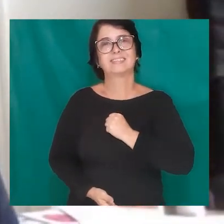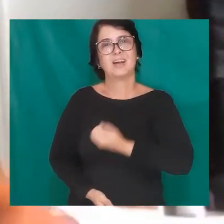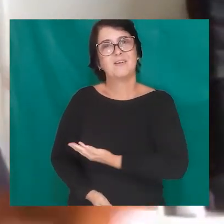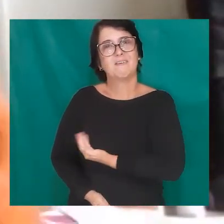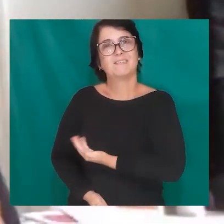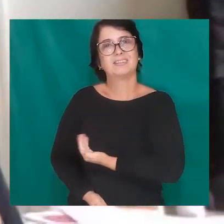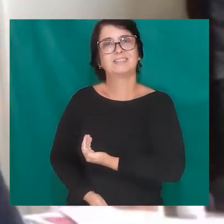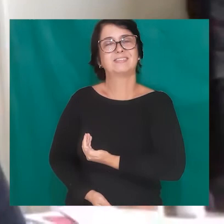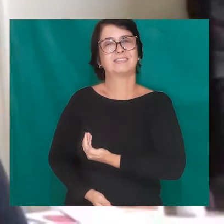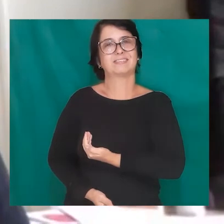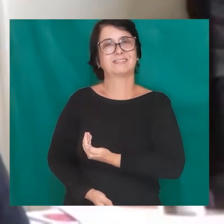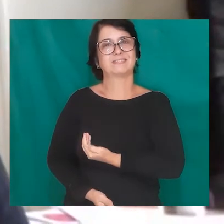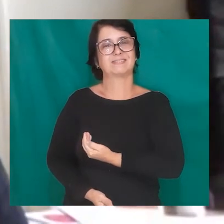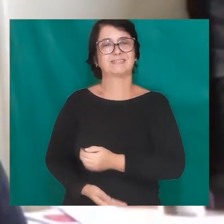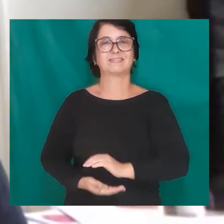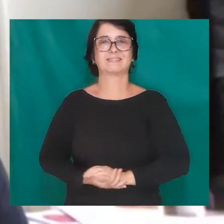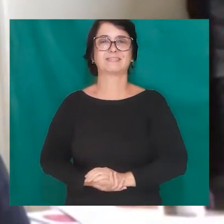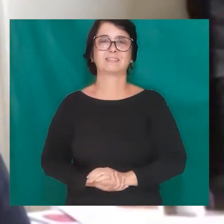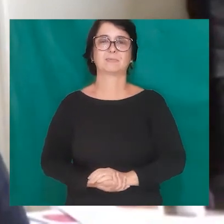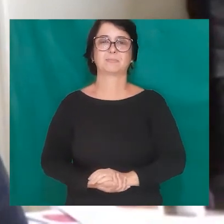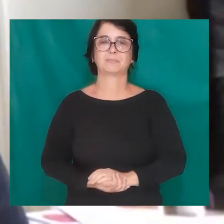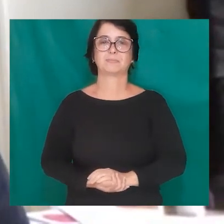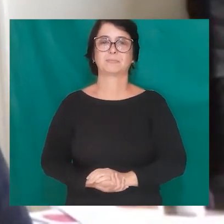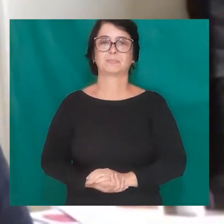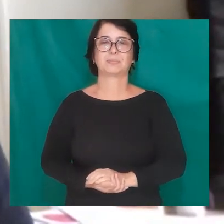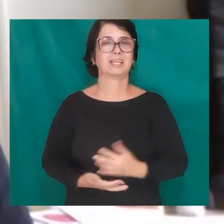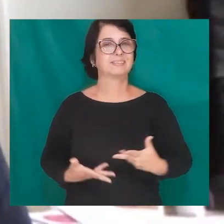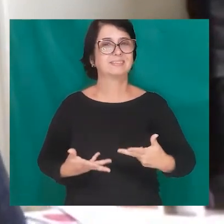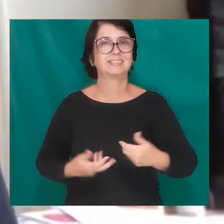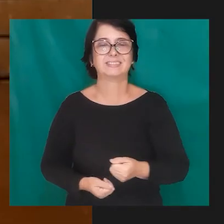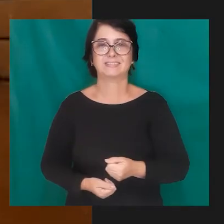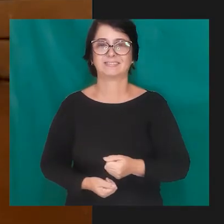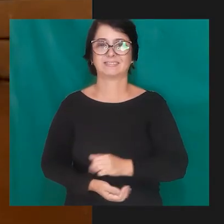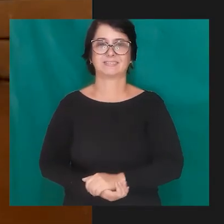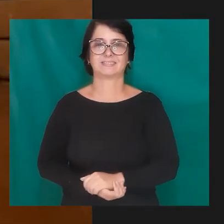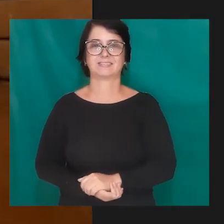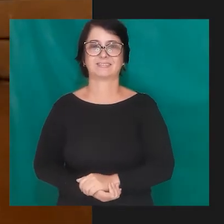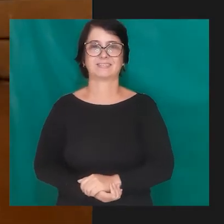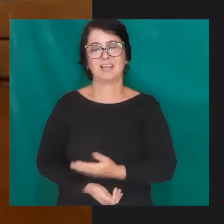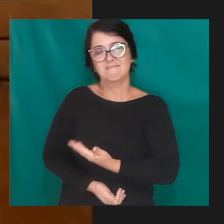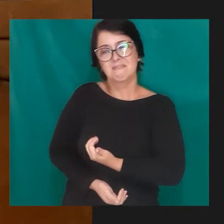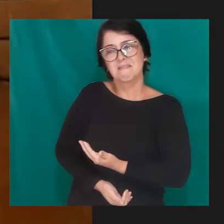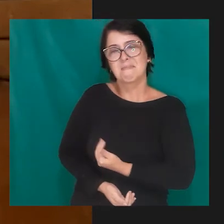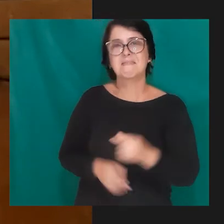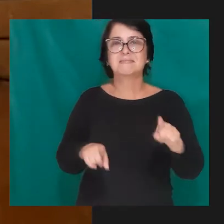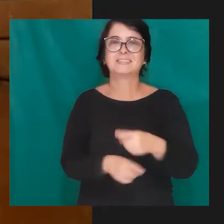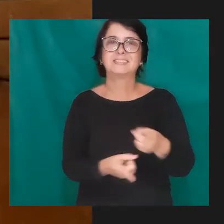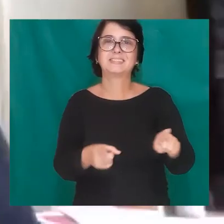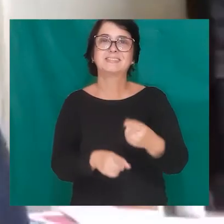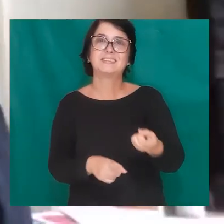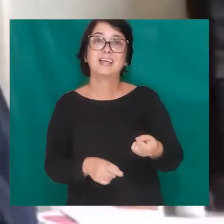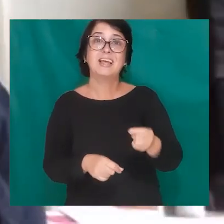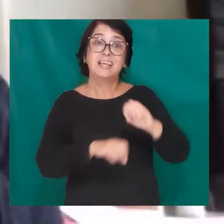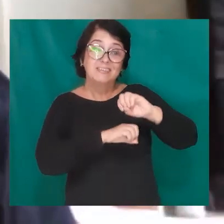coisa consistente também quando acontece isso. Eu acho fantástico essa coisa. Que é legal. Se apaixona pelo instrumento, pela música e pelo fato